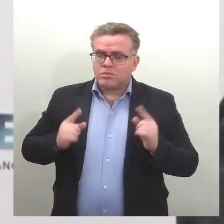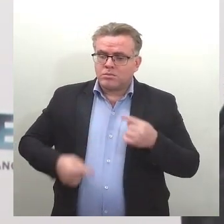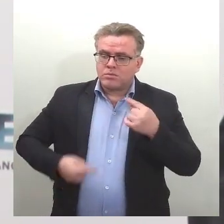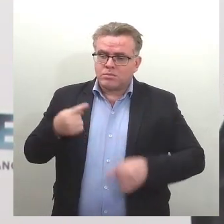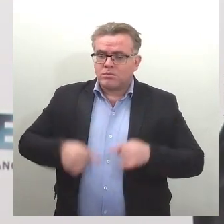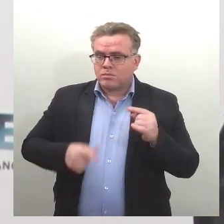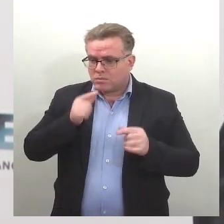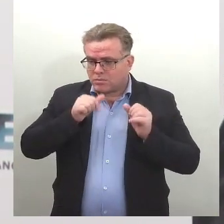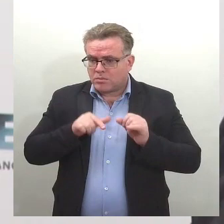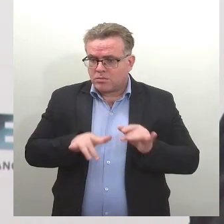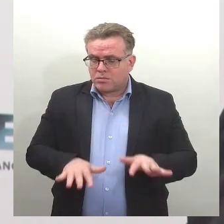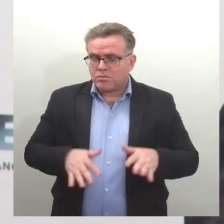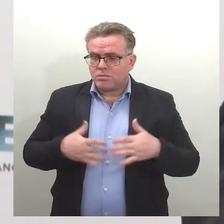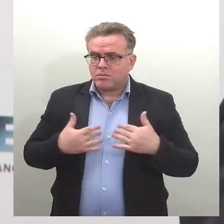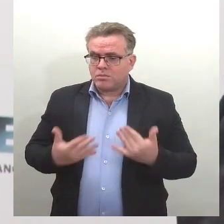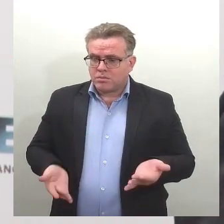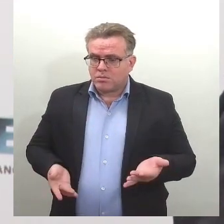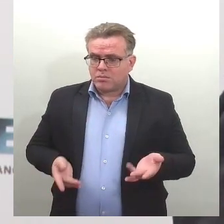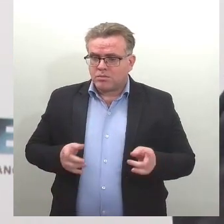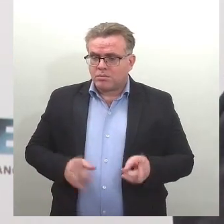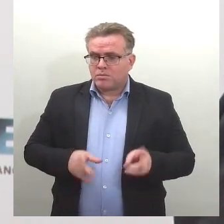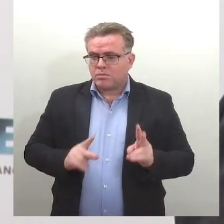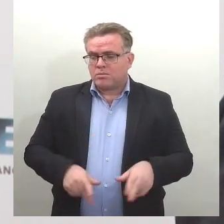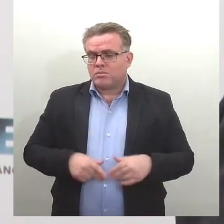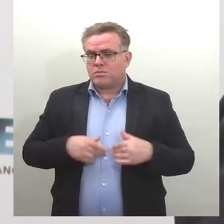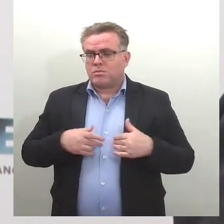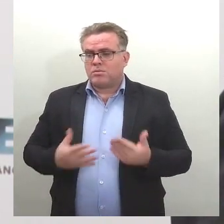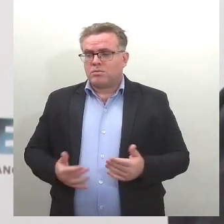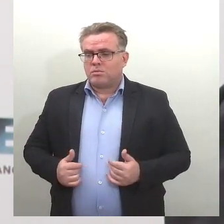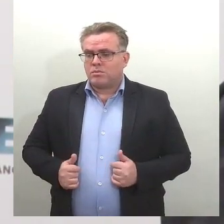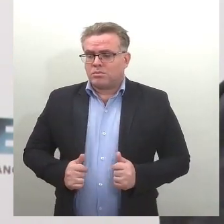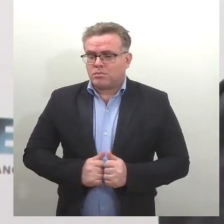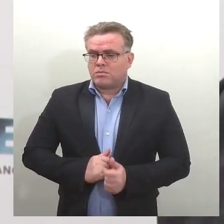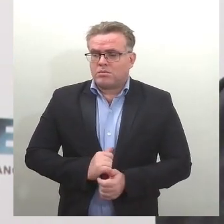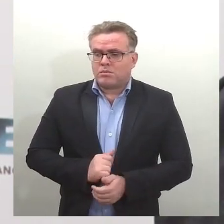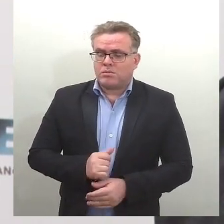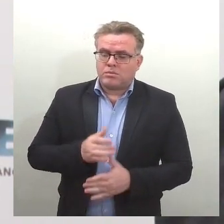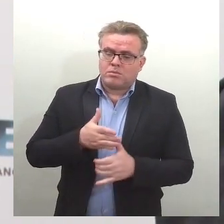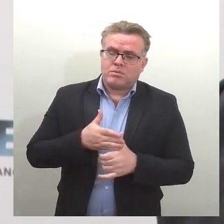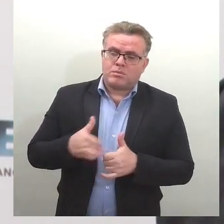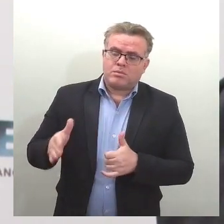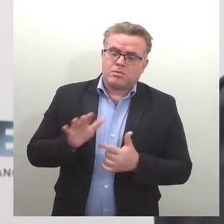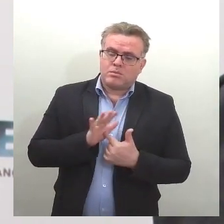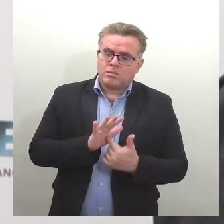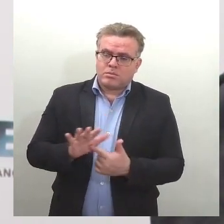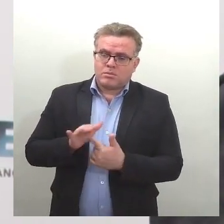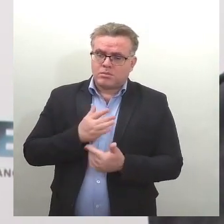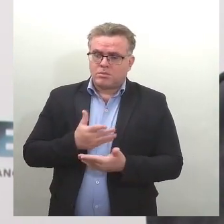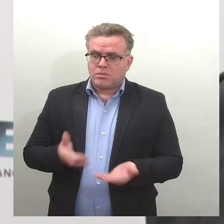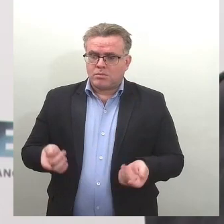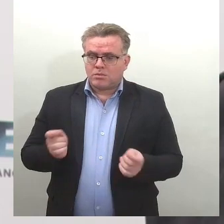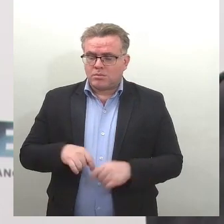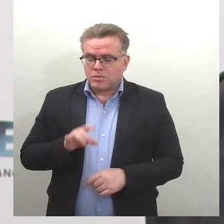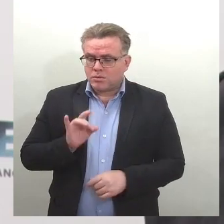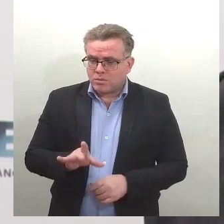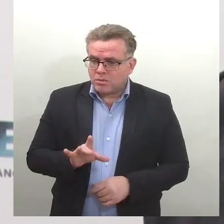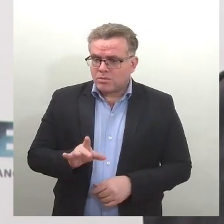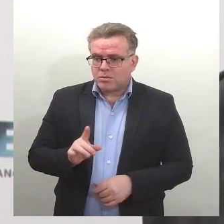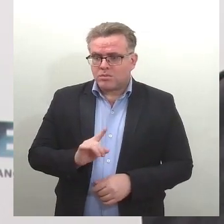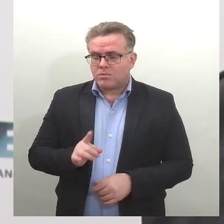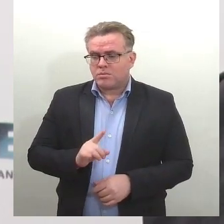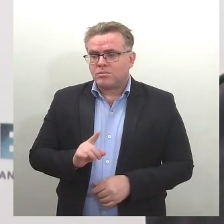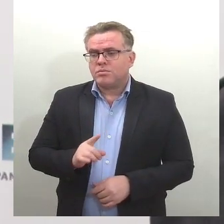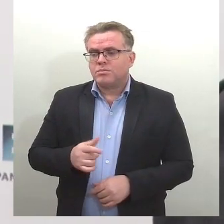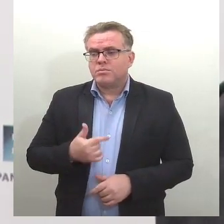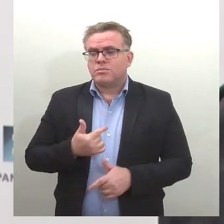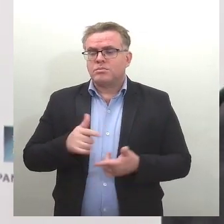tudo mais. Portanto, o nosso mandato, não só para esta demanda, não só para esta política pública, o mandato está sempre disponível,